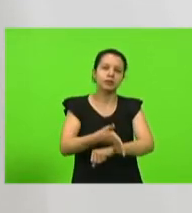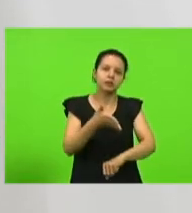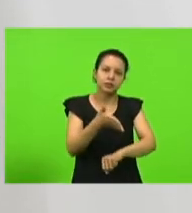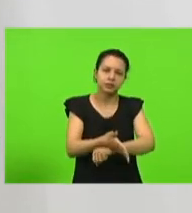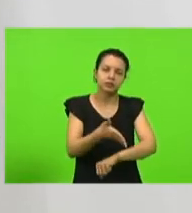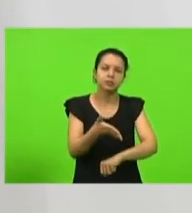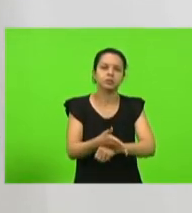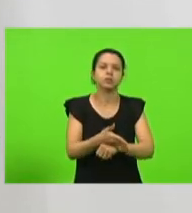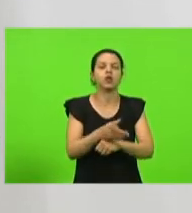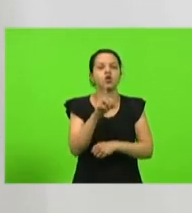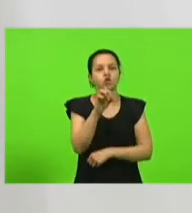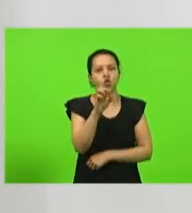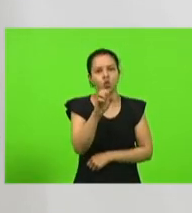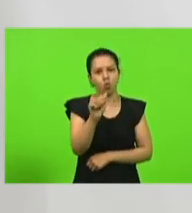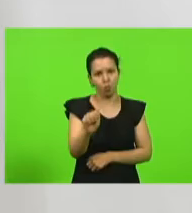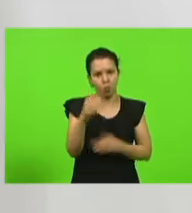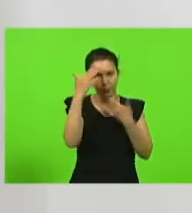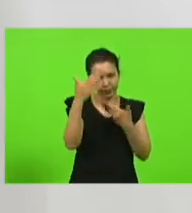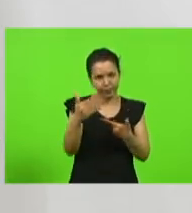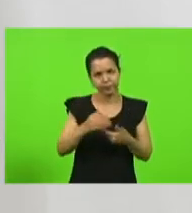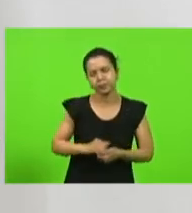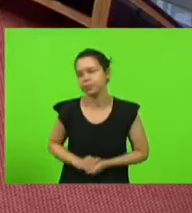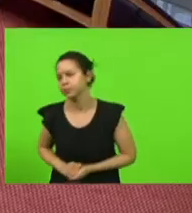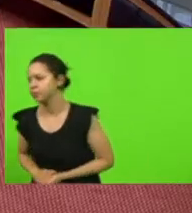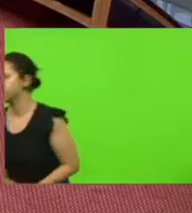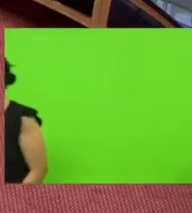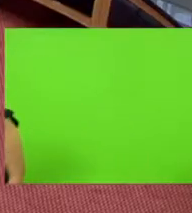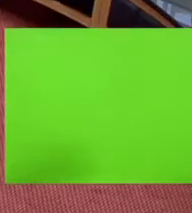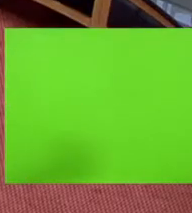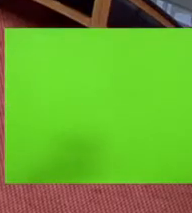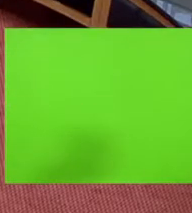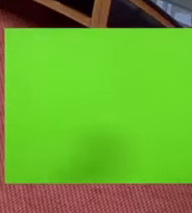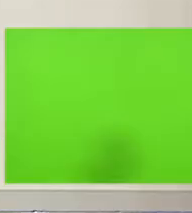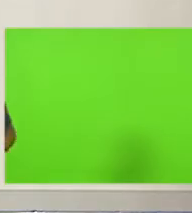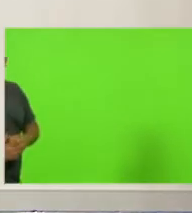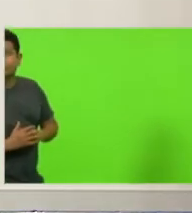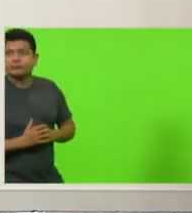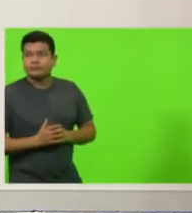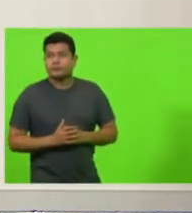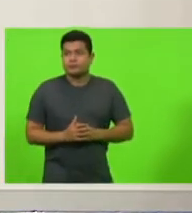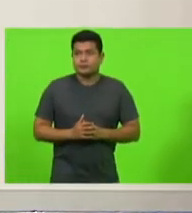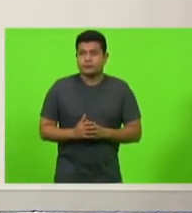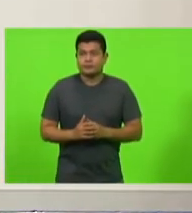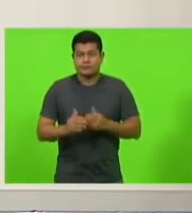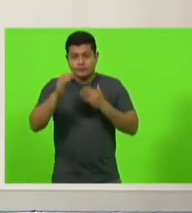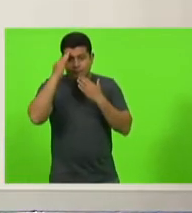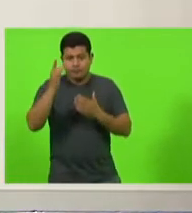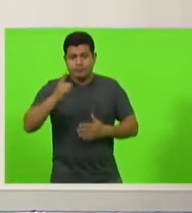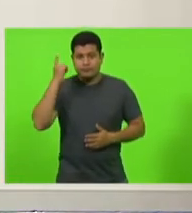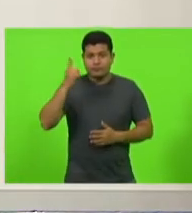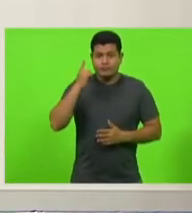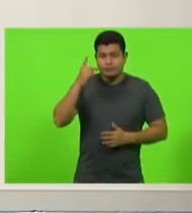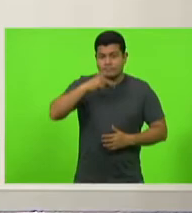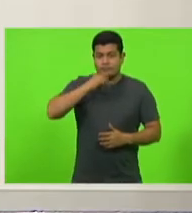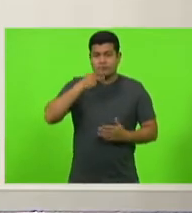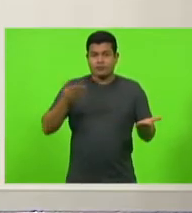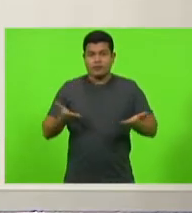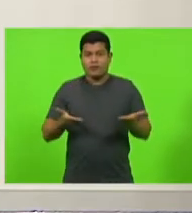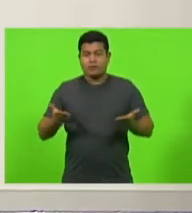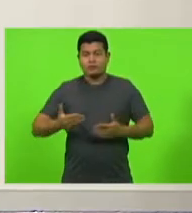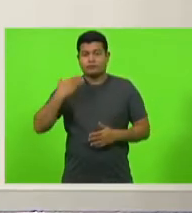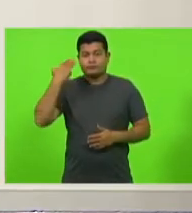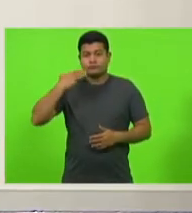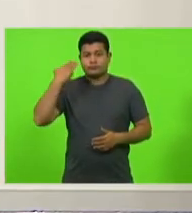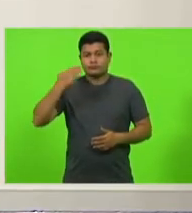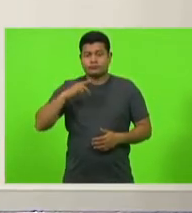missão chamada DOA. Obrigado, senhor presidente. Obrigado, deputado Kennedy Nunes. Próximo deputado, deputado Márcio Machado. Vossa